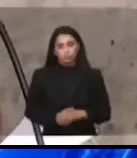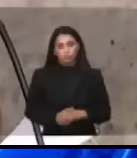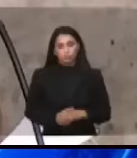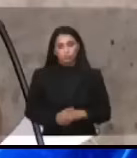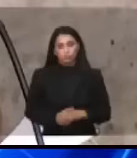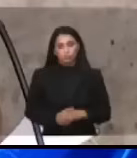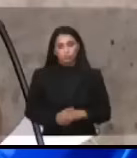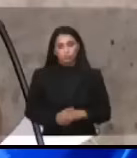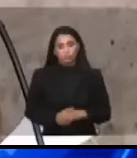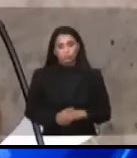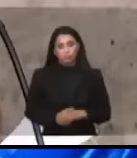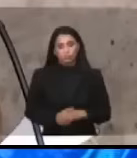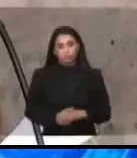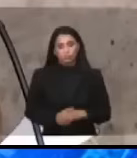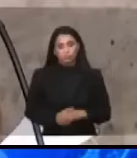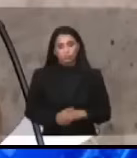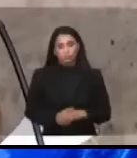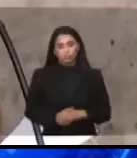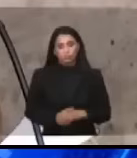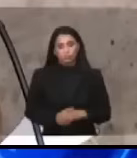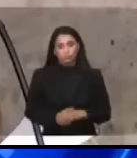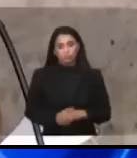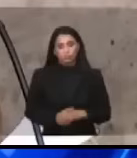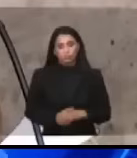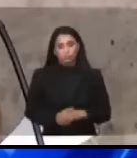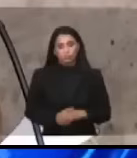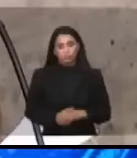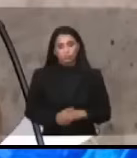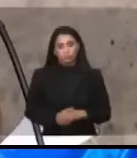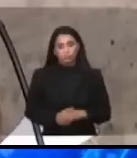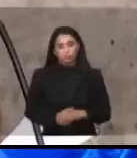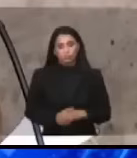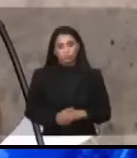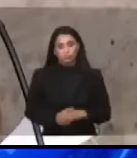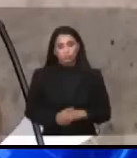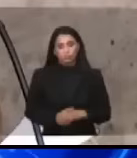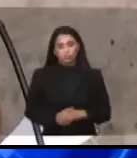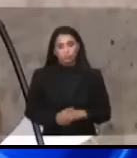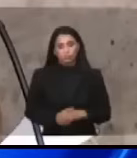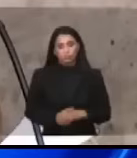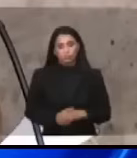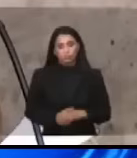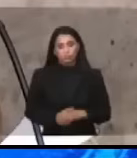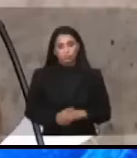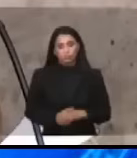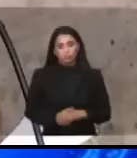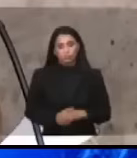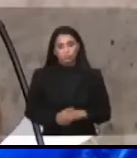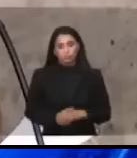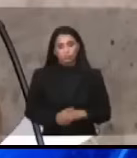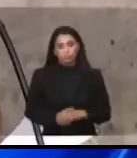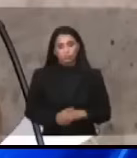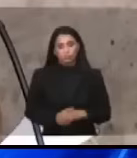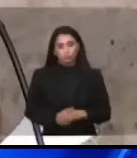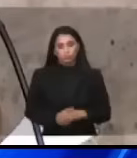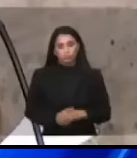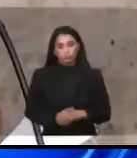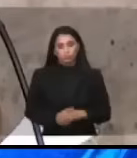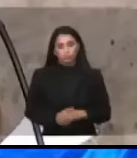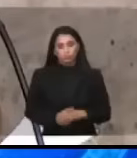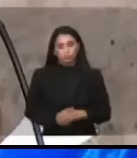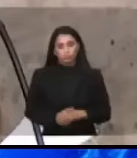2021 na revisão da vida toda, você ganha uma bala juquinha. Sim, Alexandre de Moraes. E lá em julho